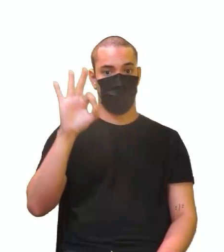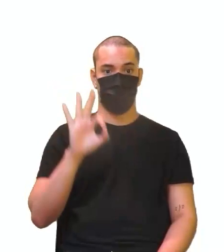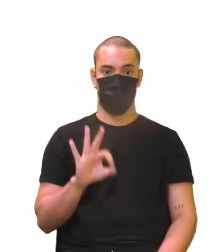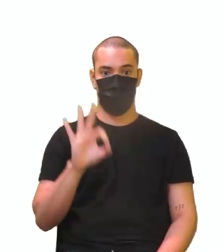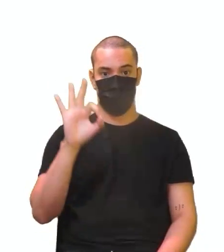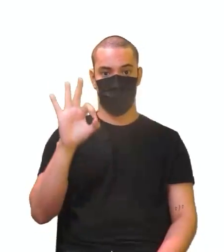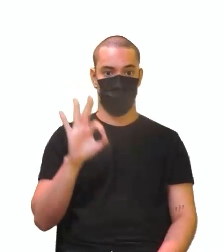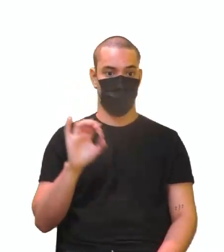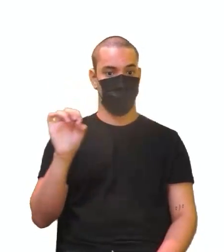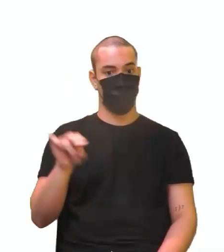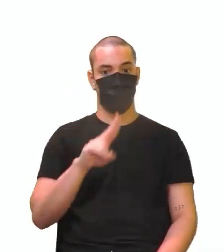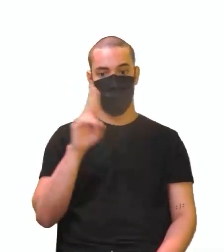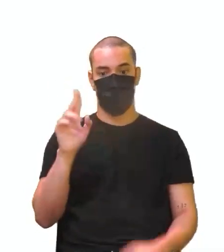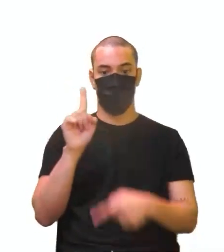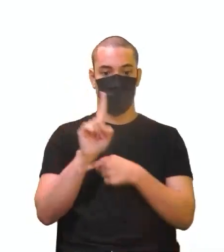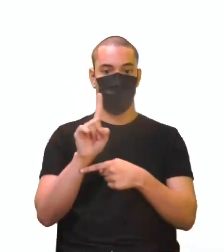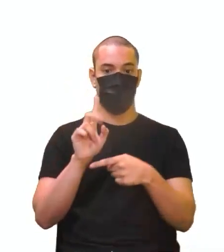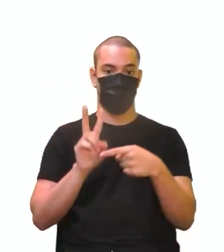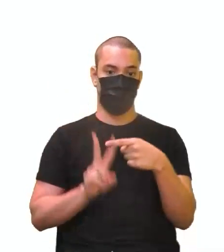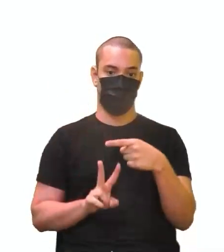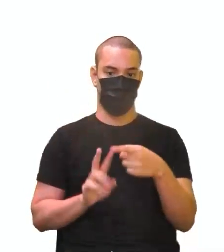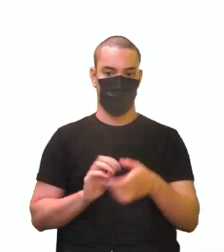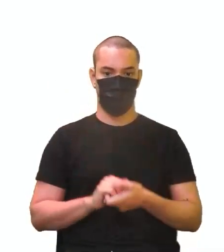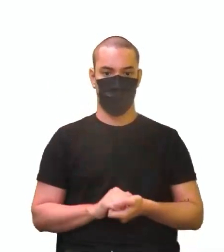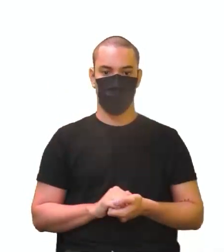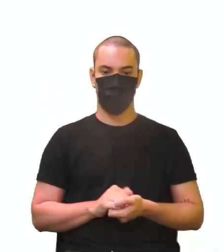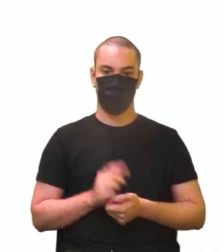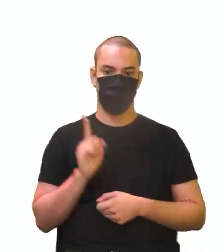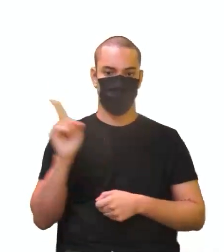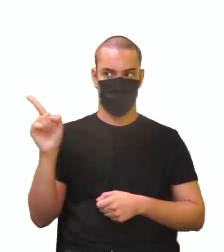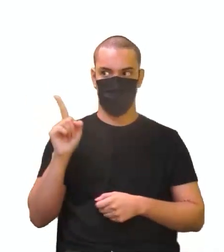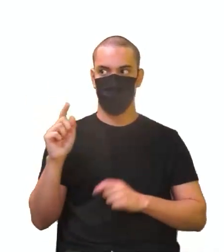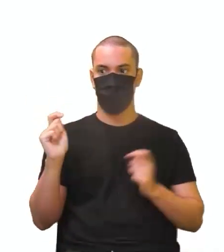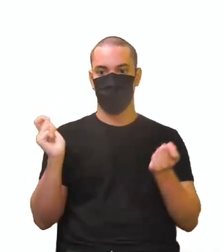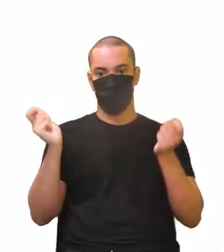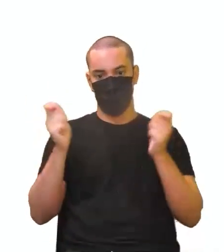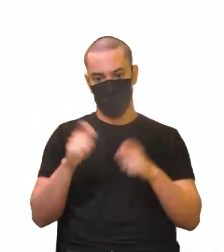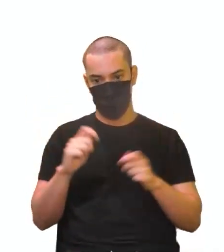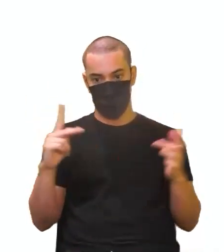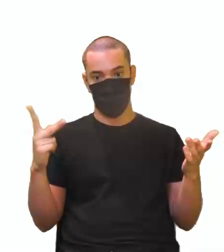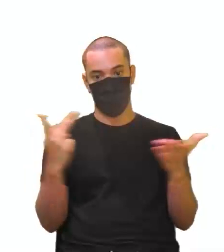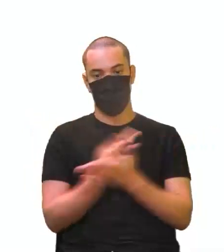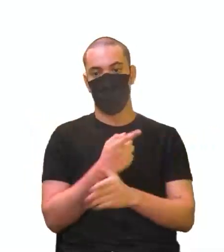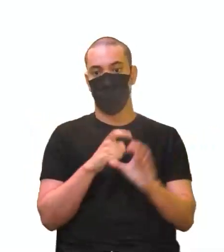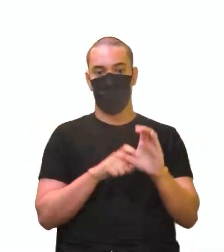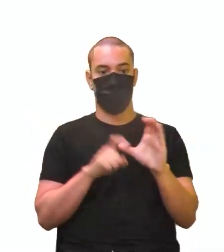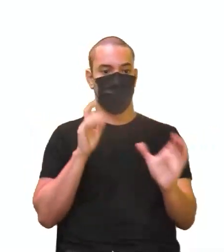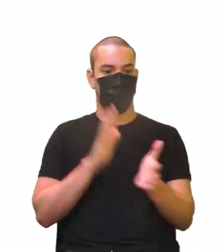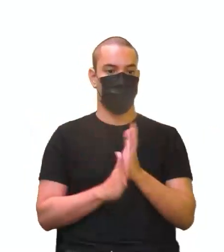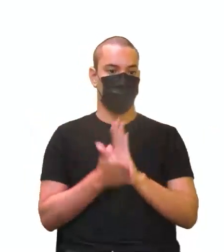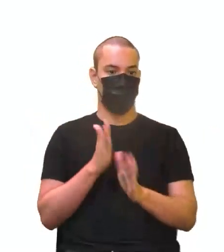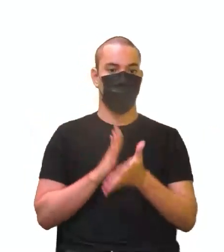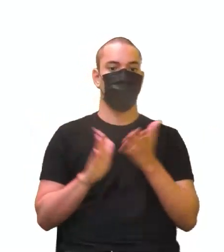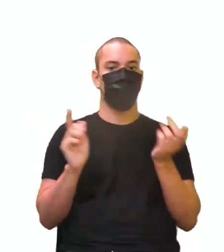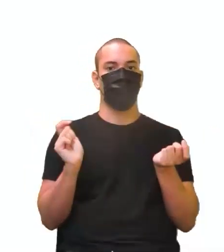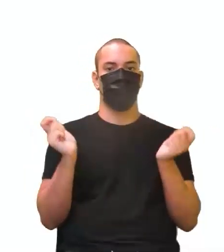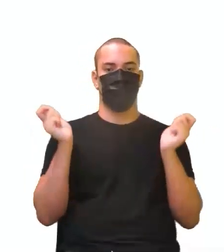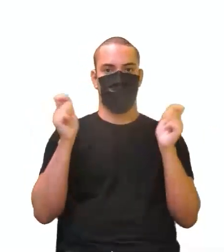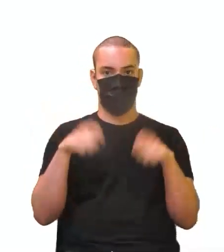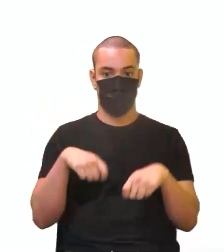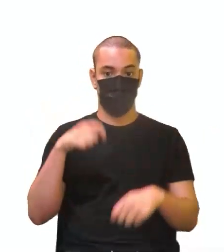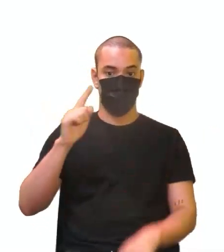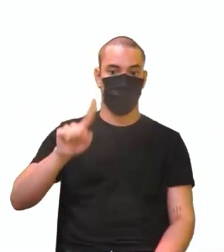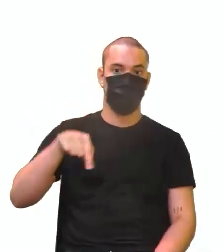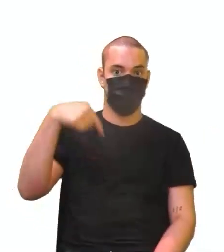Ou meio, tá? Desse cruzamento que ocorre independentemente, a probabilidade de,